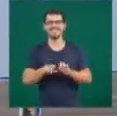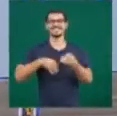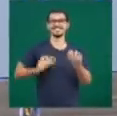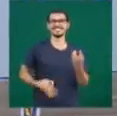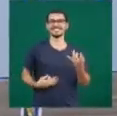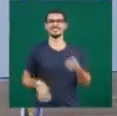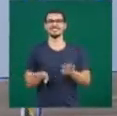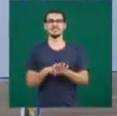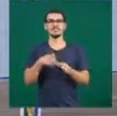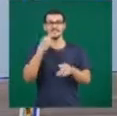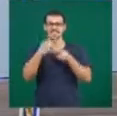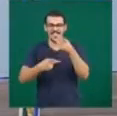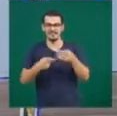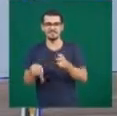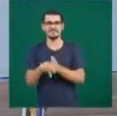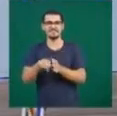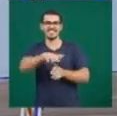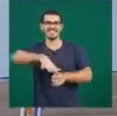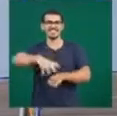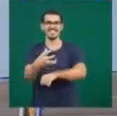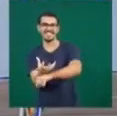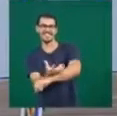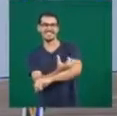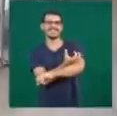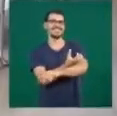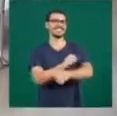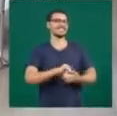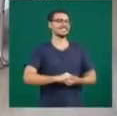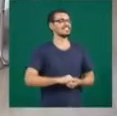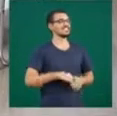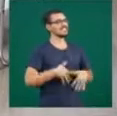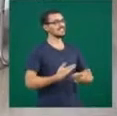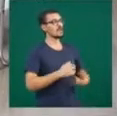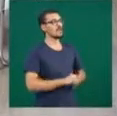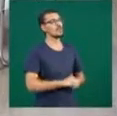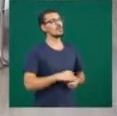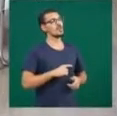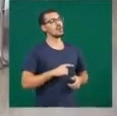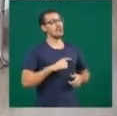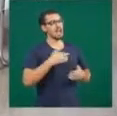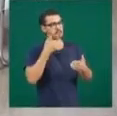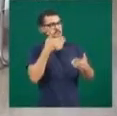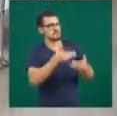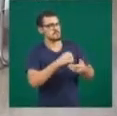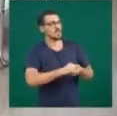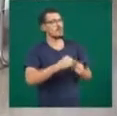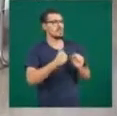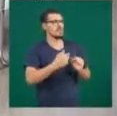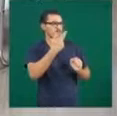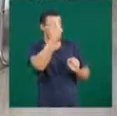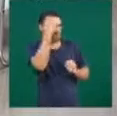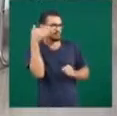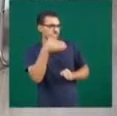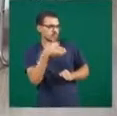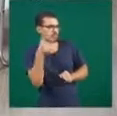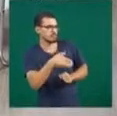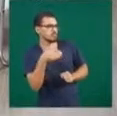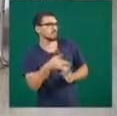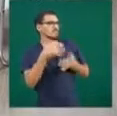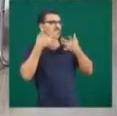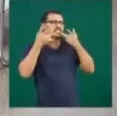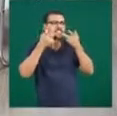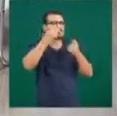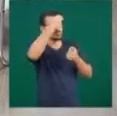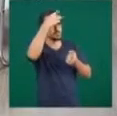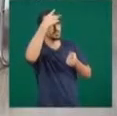cerrado, né? É uma região muito rica, muito rica. Luiz, a apresentação daqui um pouquinho. As pessoas podem ir direto para o Teatro Municipal, de preferência chegar, quer